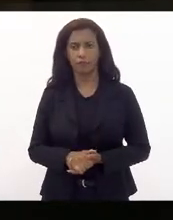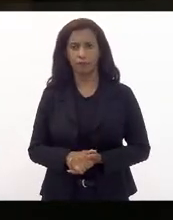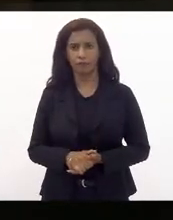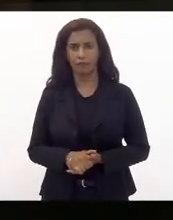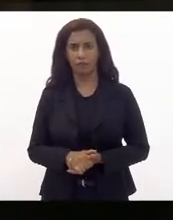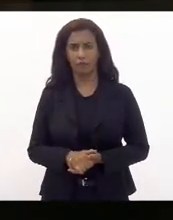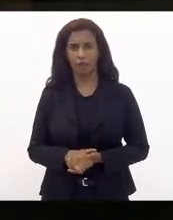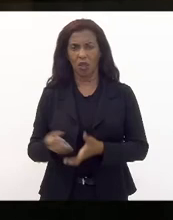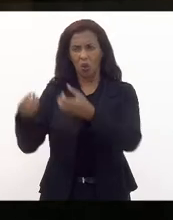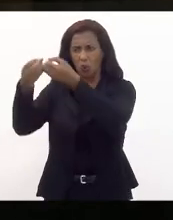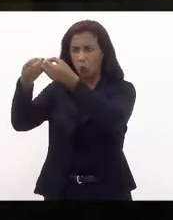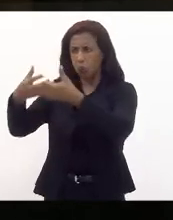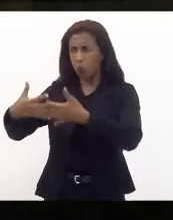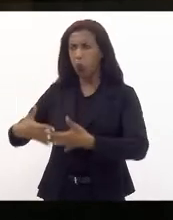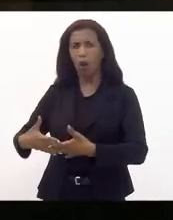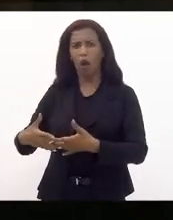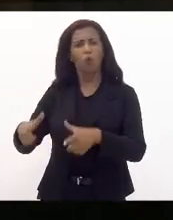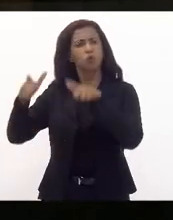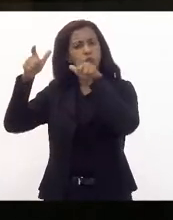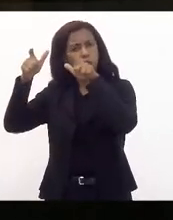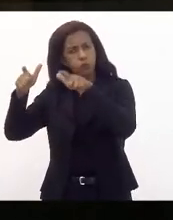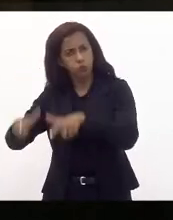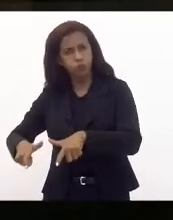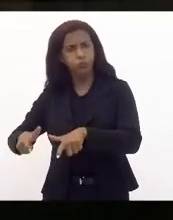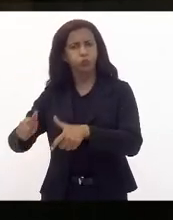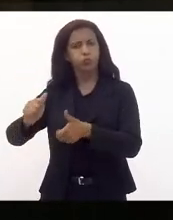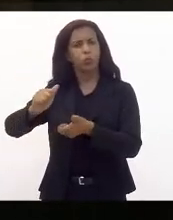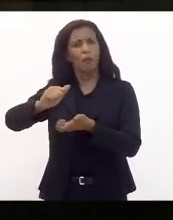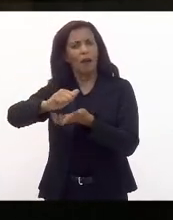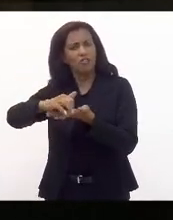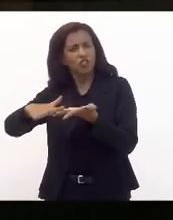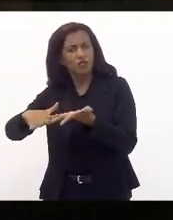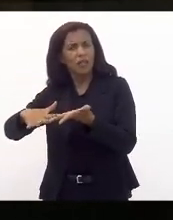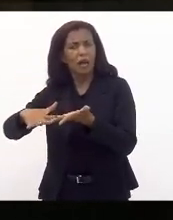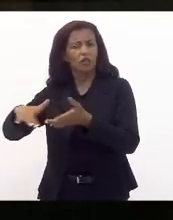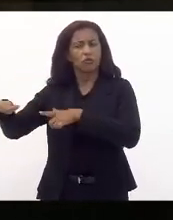suco aqui a uma determinada atividade